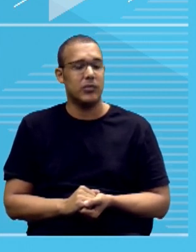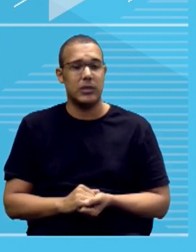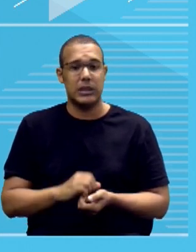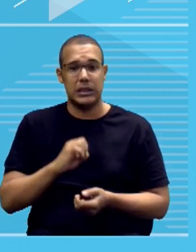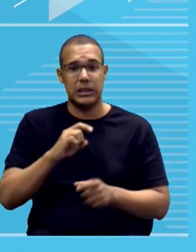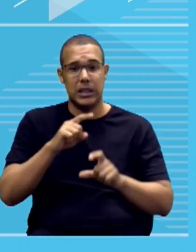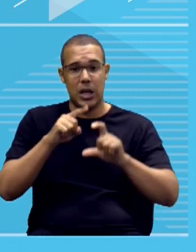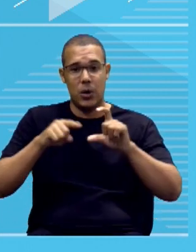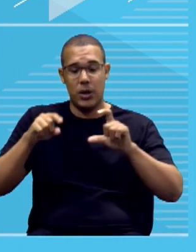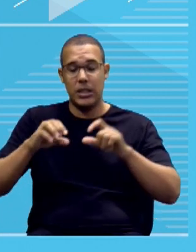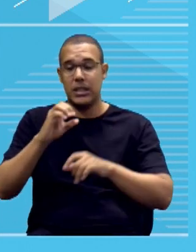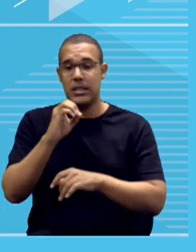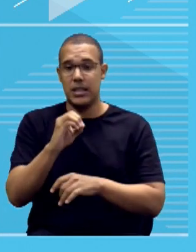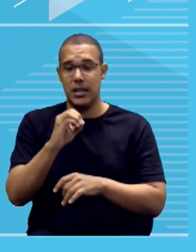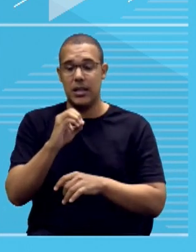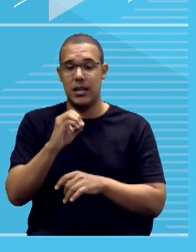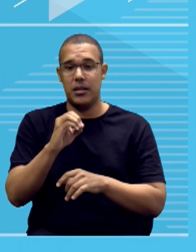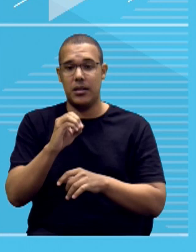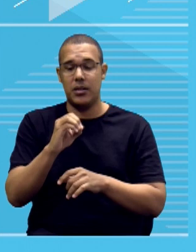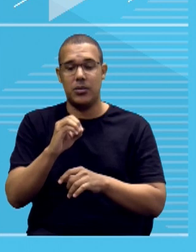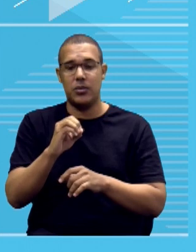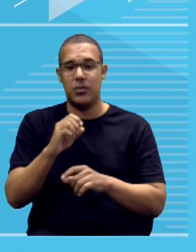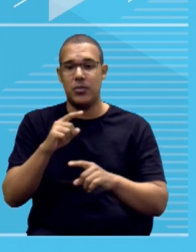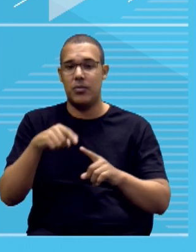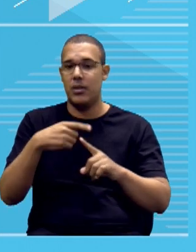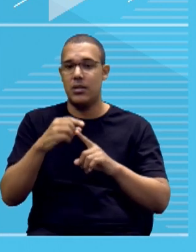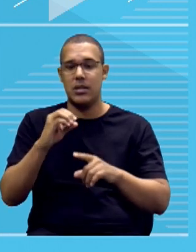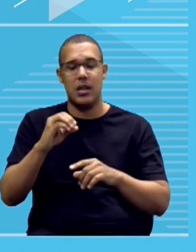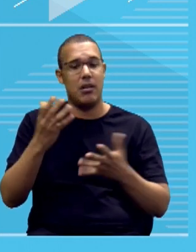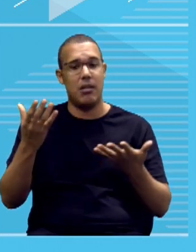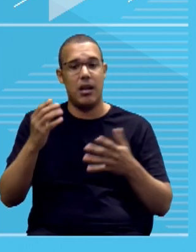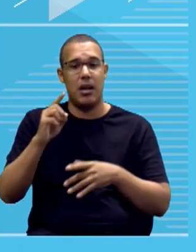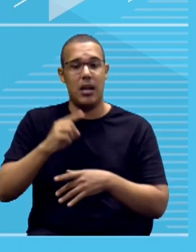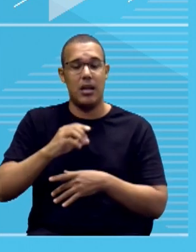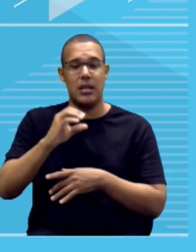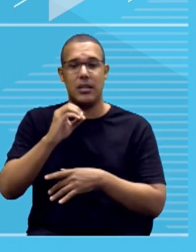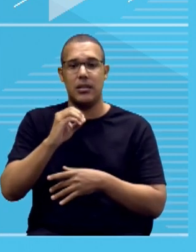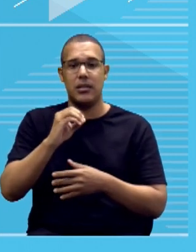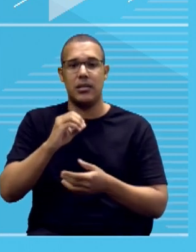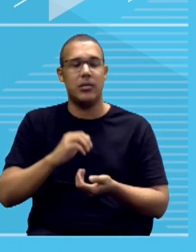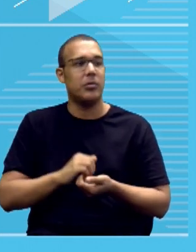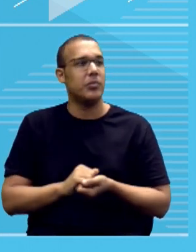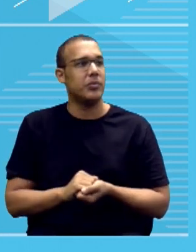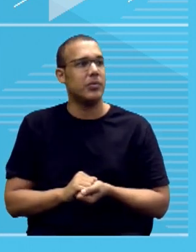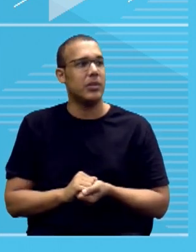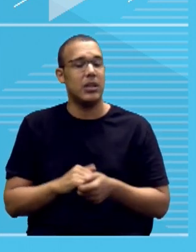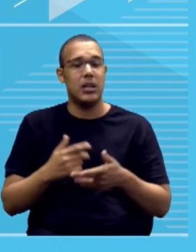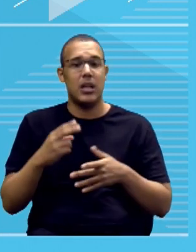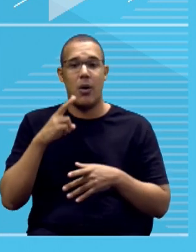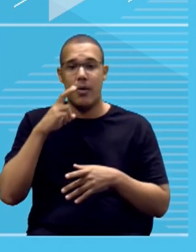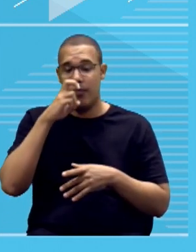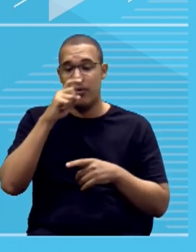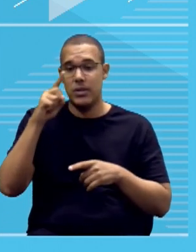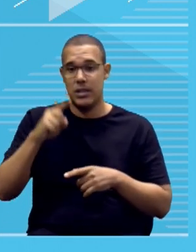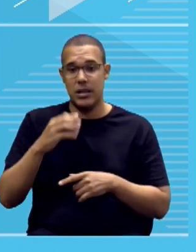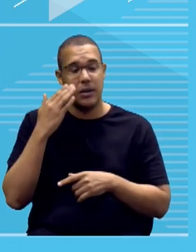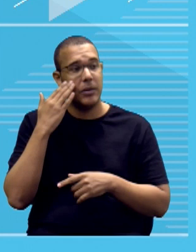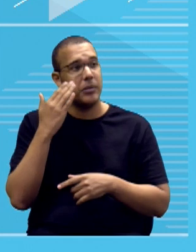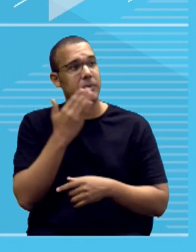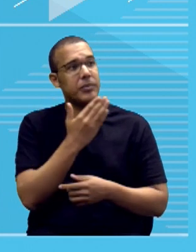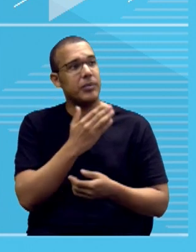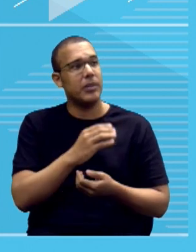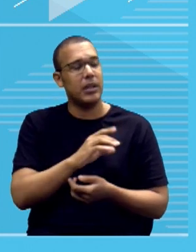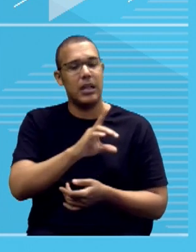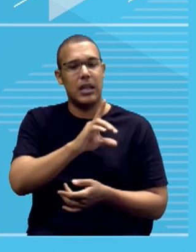zero, qualquer coisa vezes zero vale quanto? Zero. Então, a minha força eletromotriz é igual a DDP